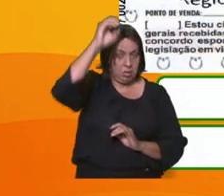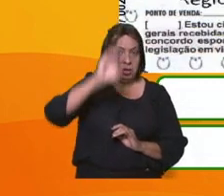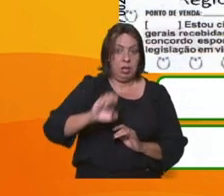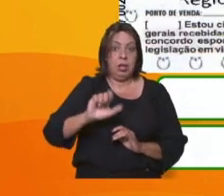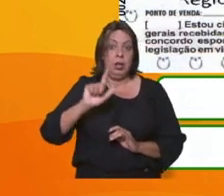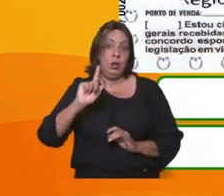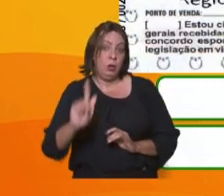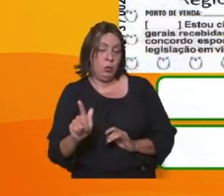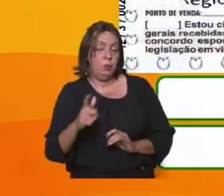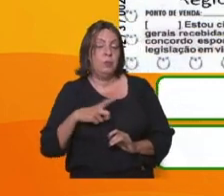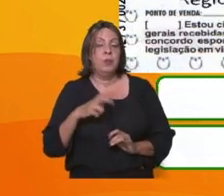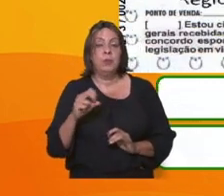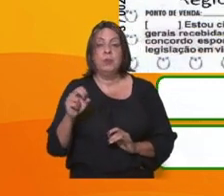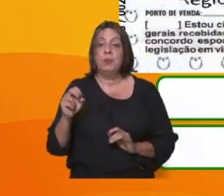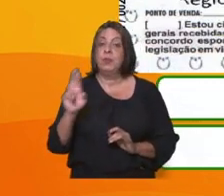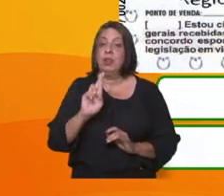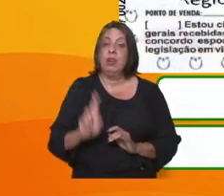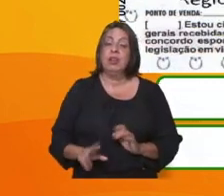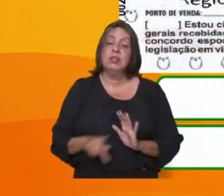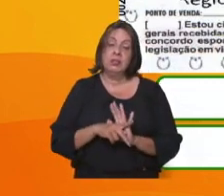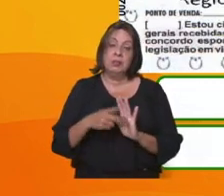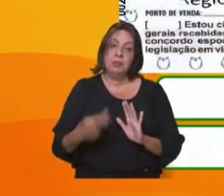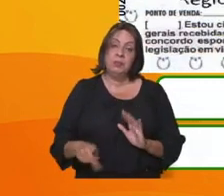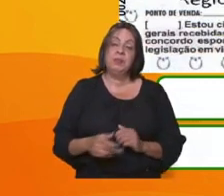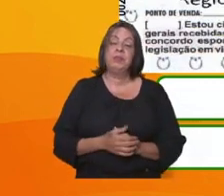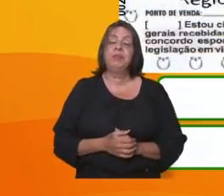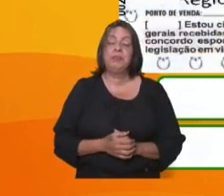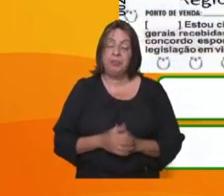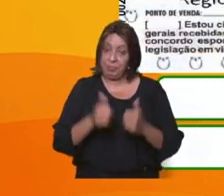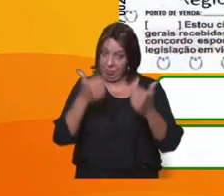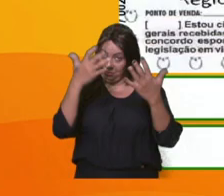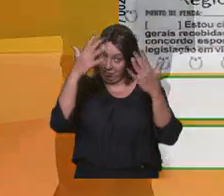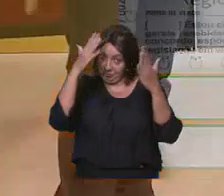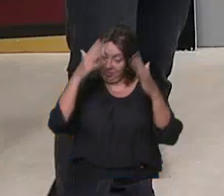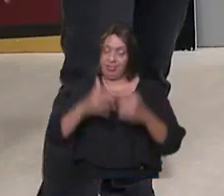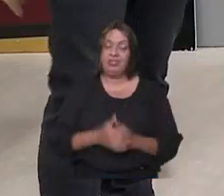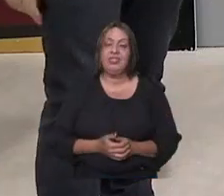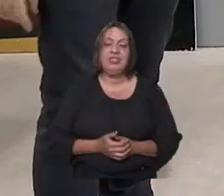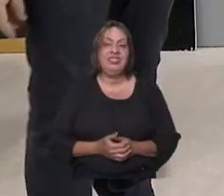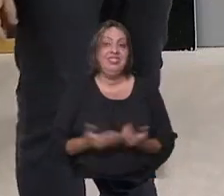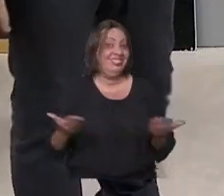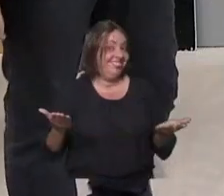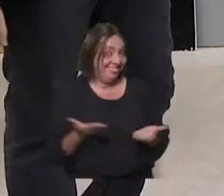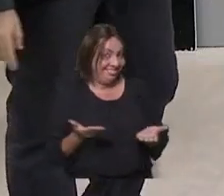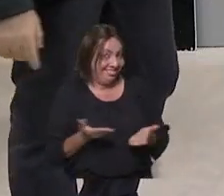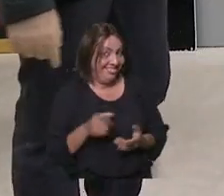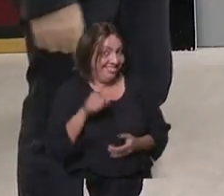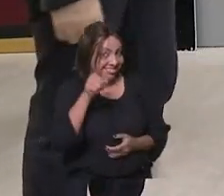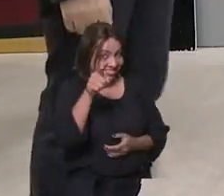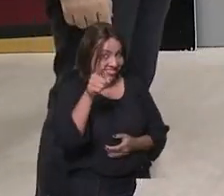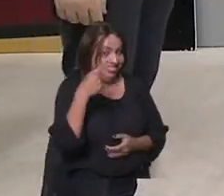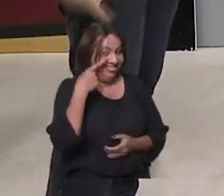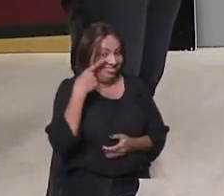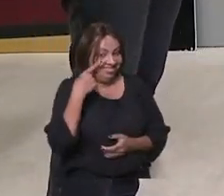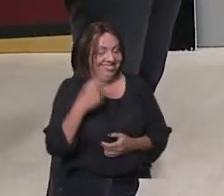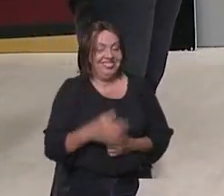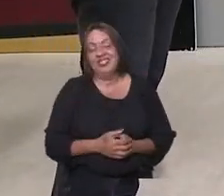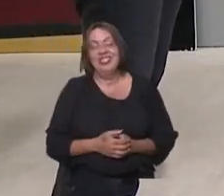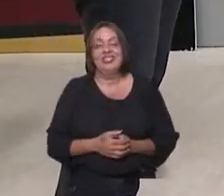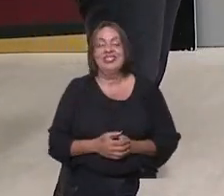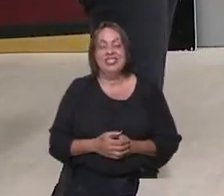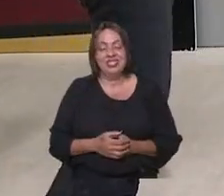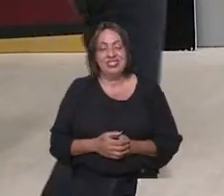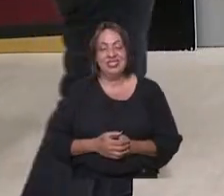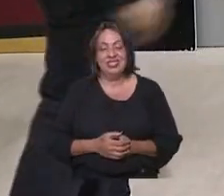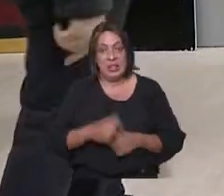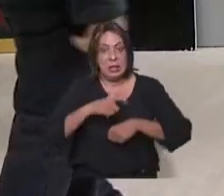Gomes, né? R$500, confirmando então para o Zé Félix. Parabéns! E agora, será que é você? Dá uma olhada, pega seu título. Vai